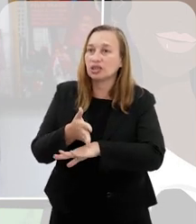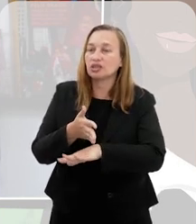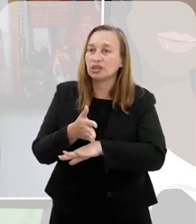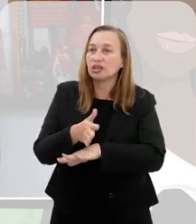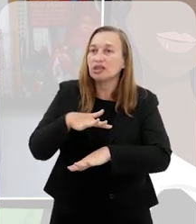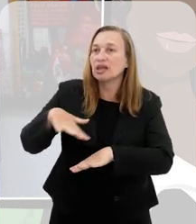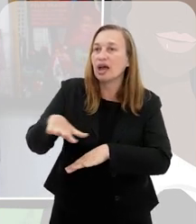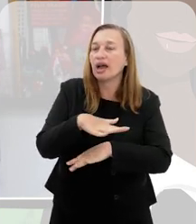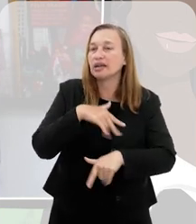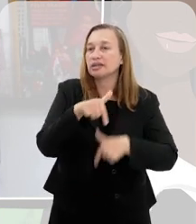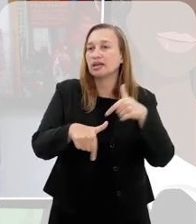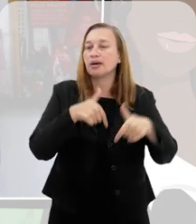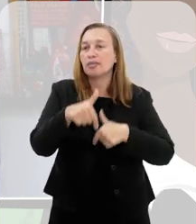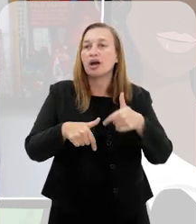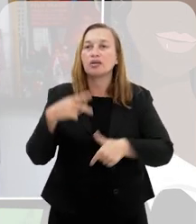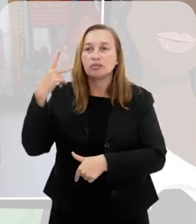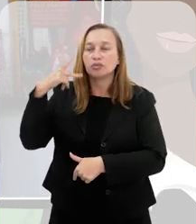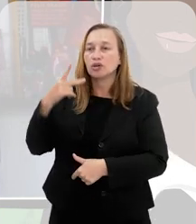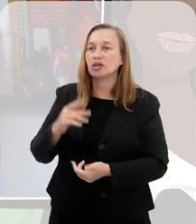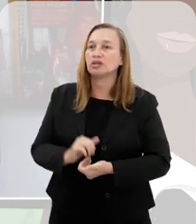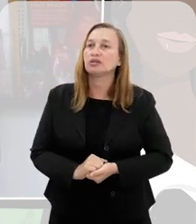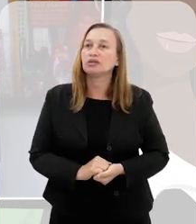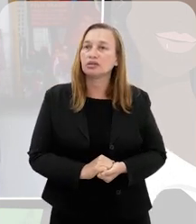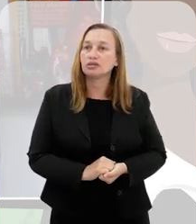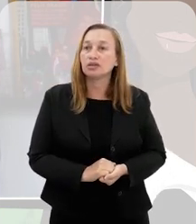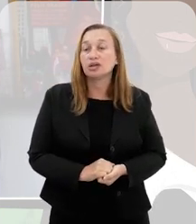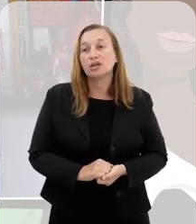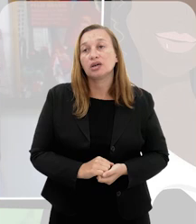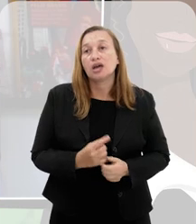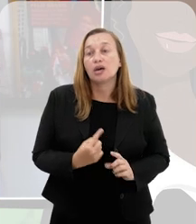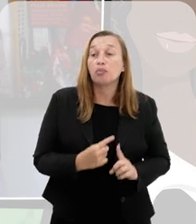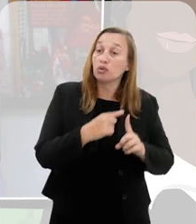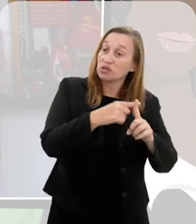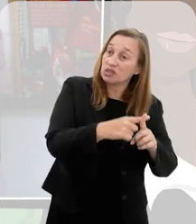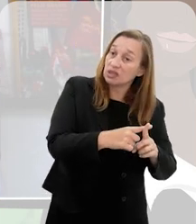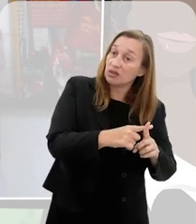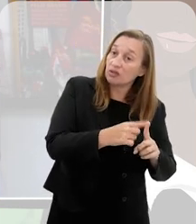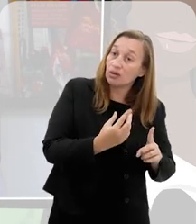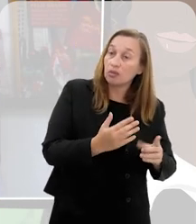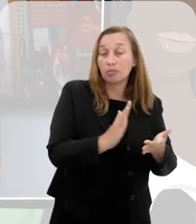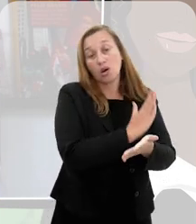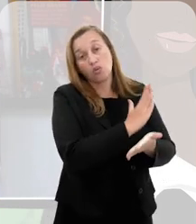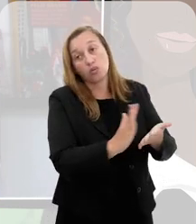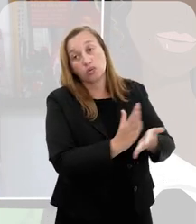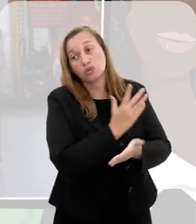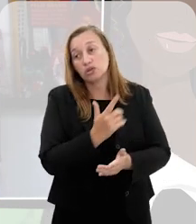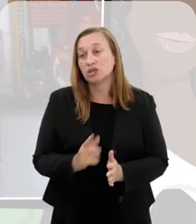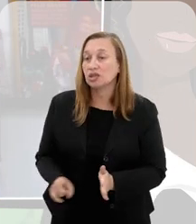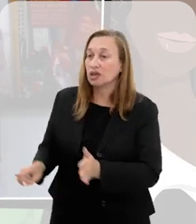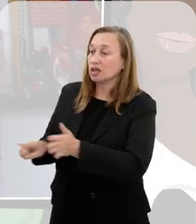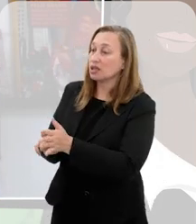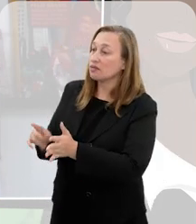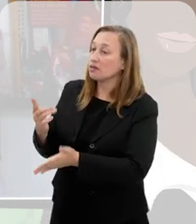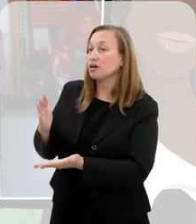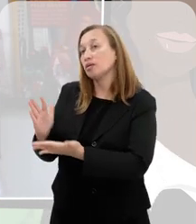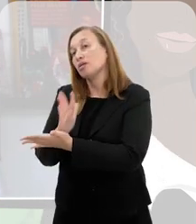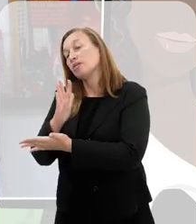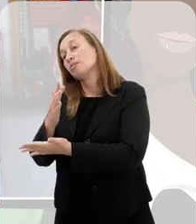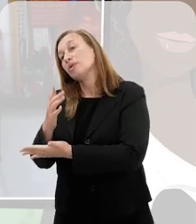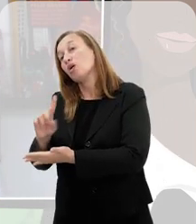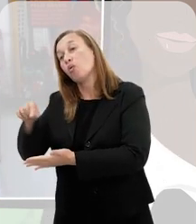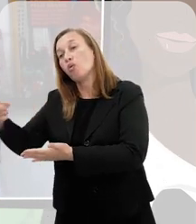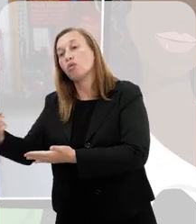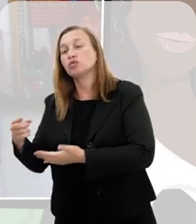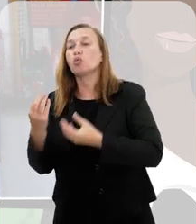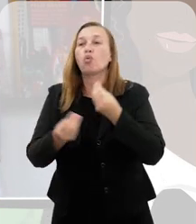destacando, vêm ganhando notoriedade e aí gera aquela dicotomia positiva para uns, negativas para outros. Como a